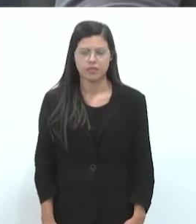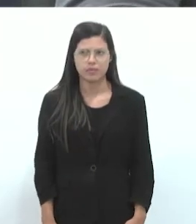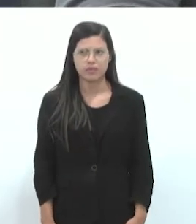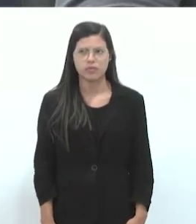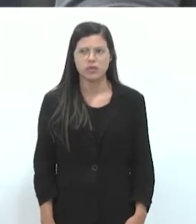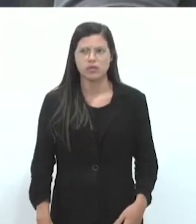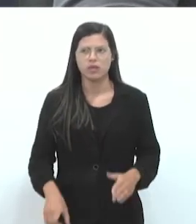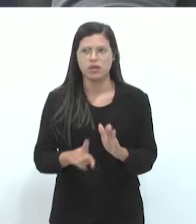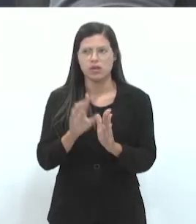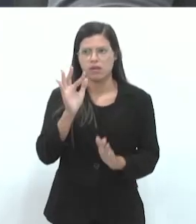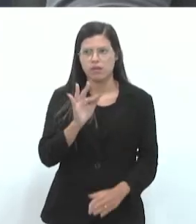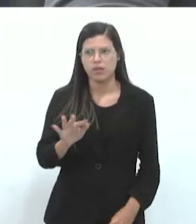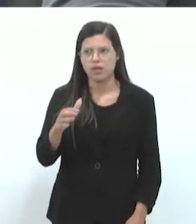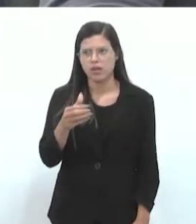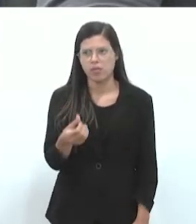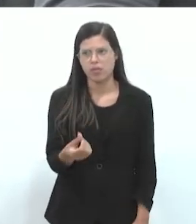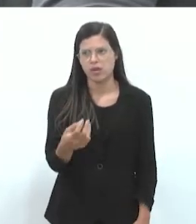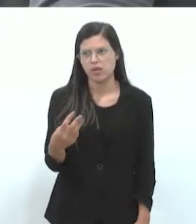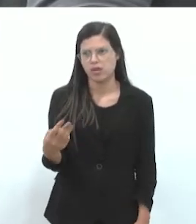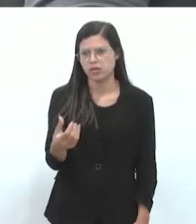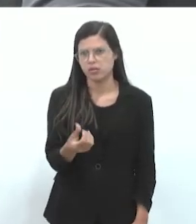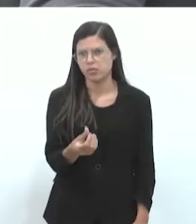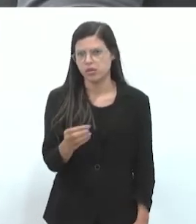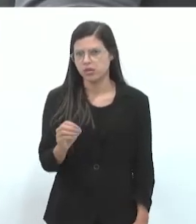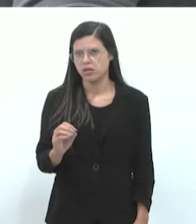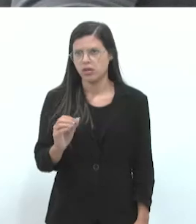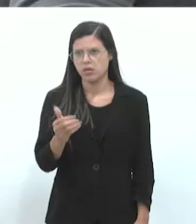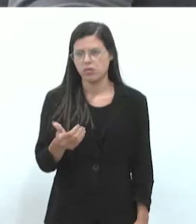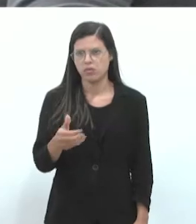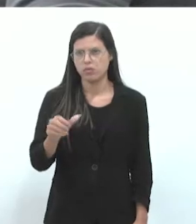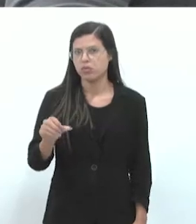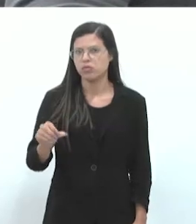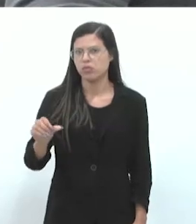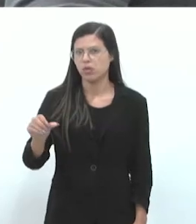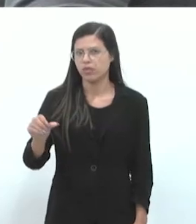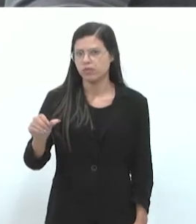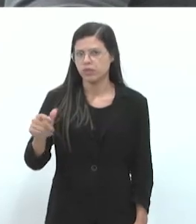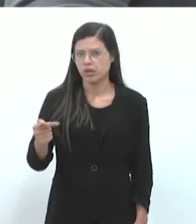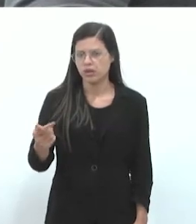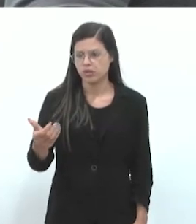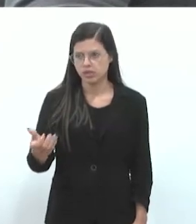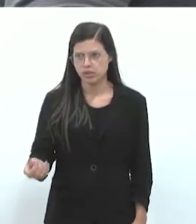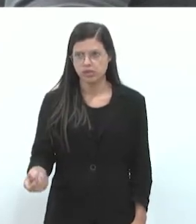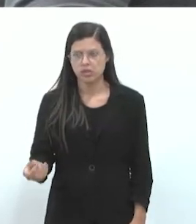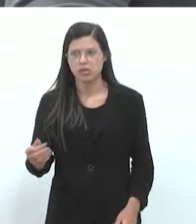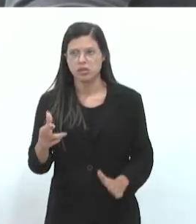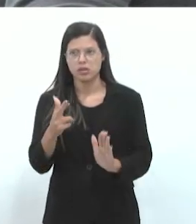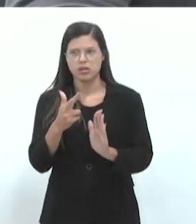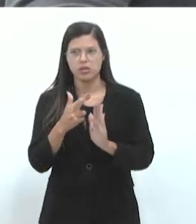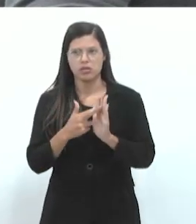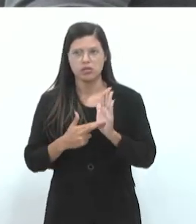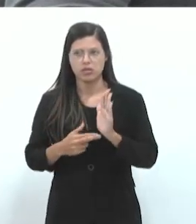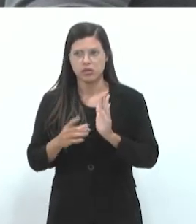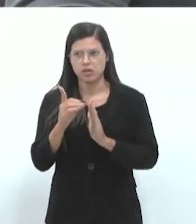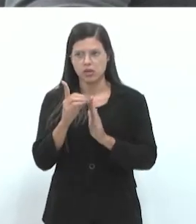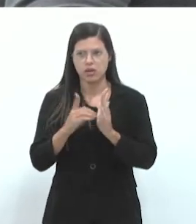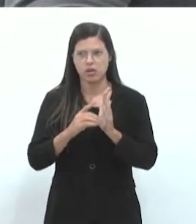da Lei Federal 6360 de 1976, regulamentada pelo